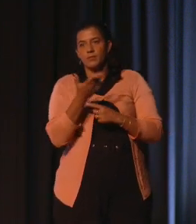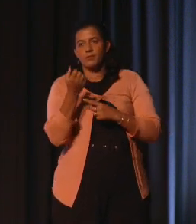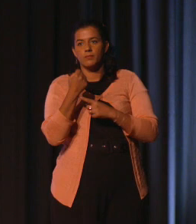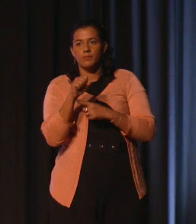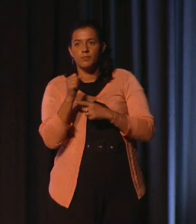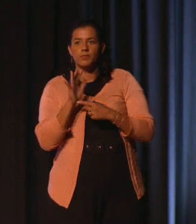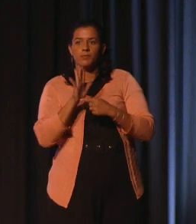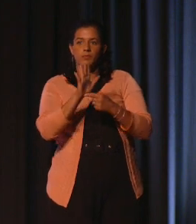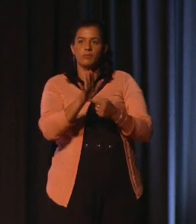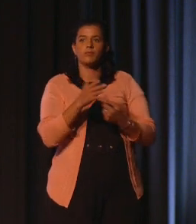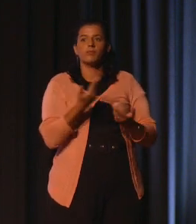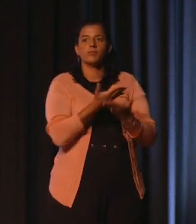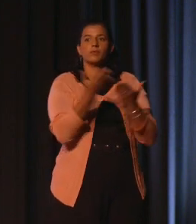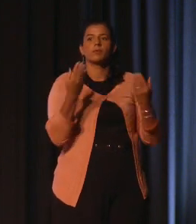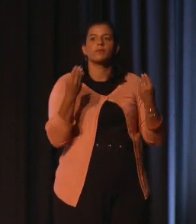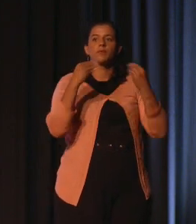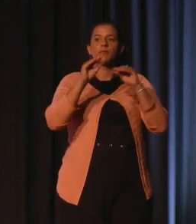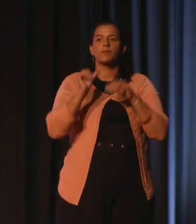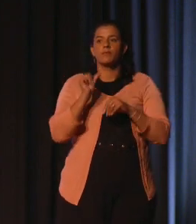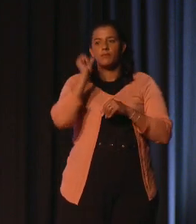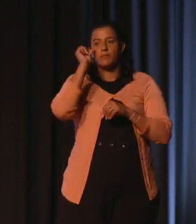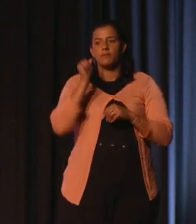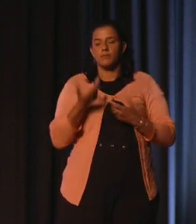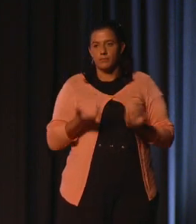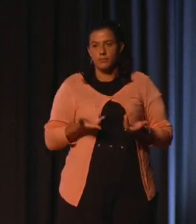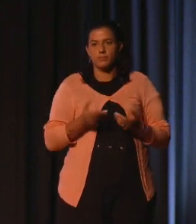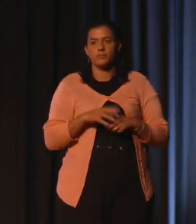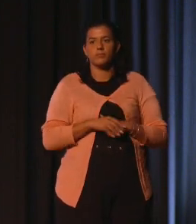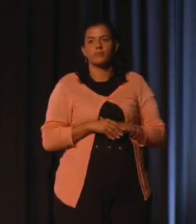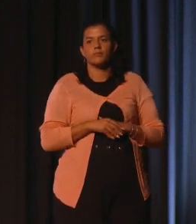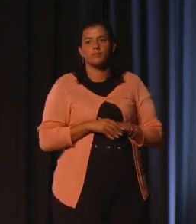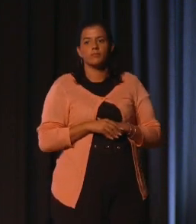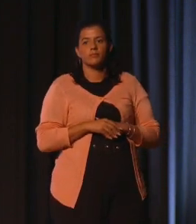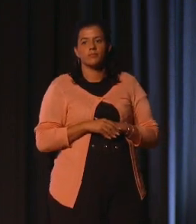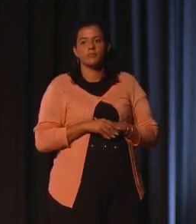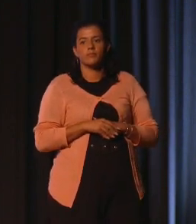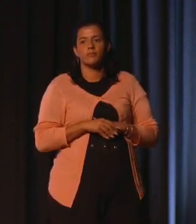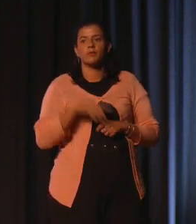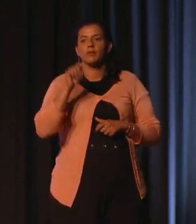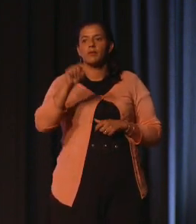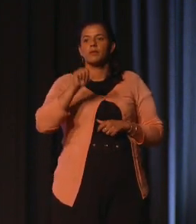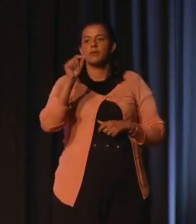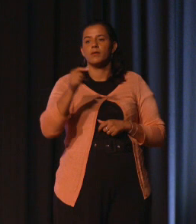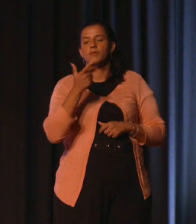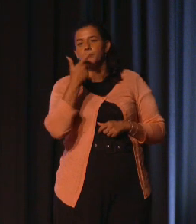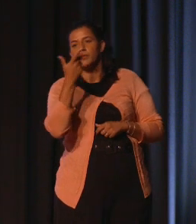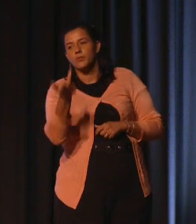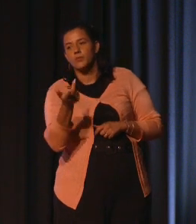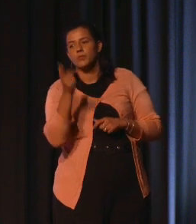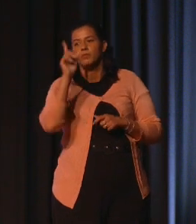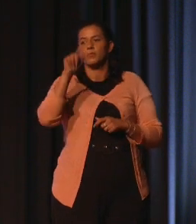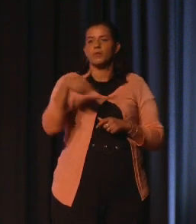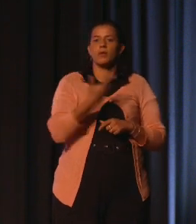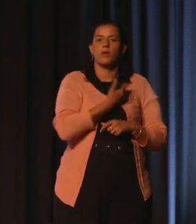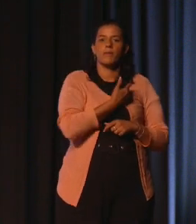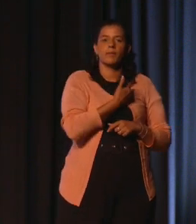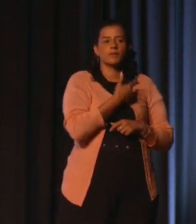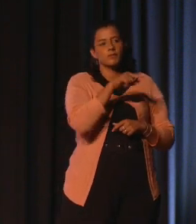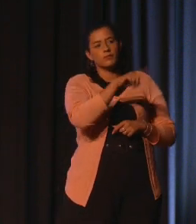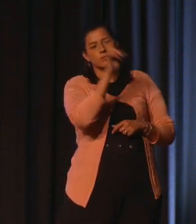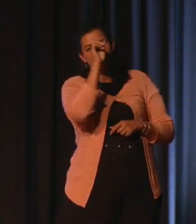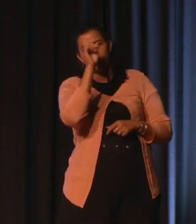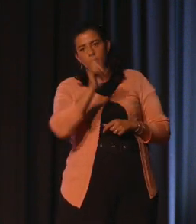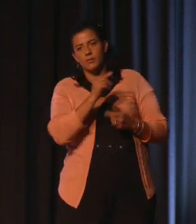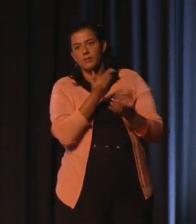mostrada, por que ele não vai fazer um implante? Então, quem diz que não pode fazer o implante é o colega que não sabe de nada, não